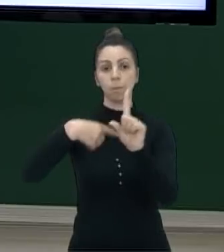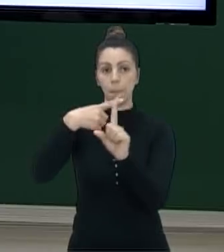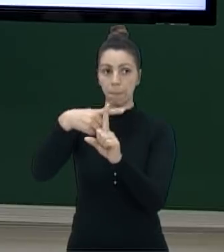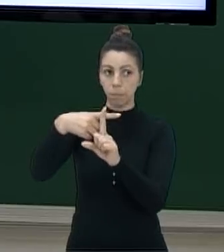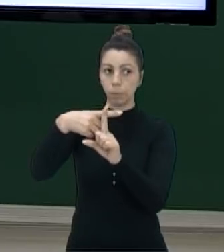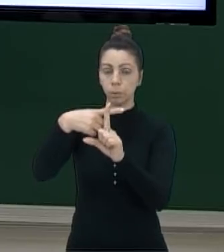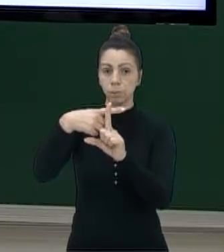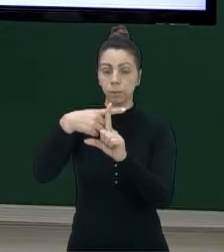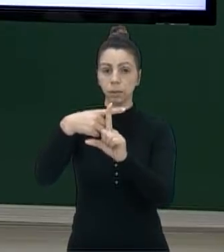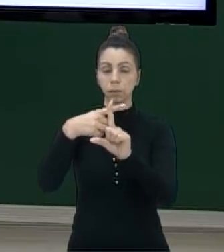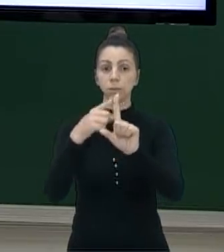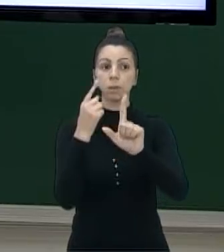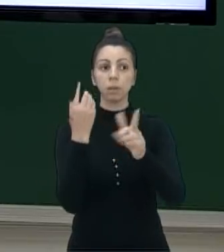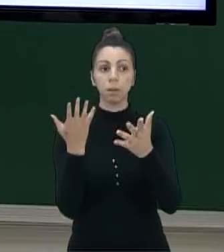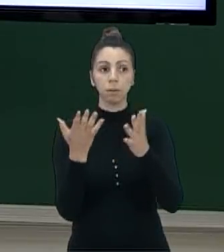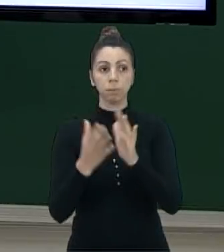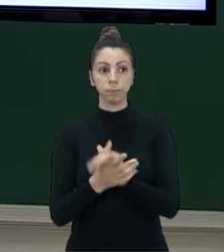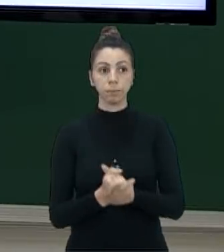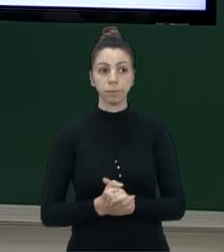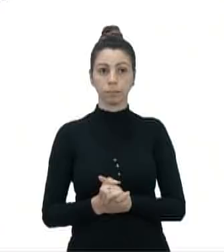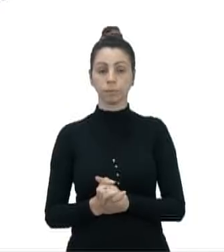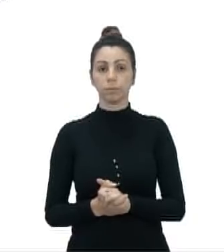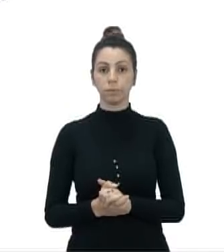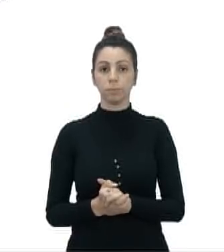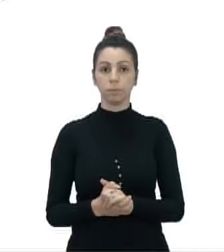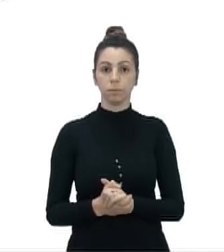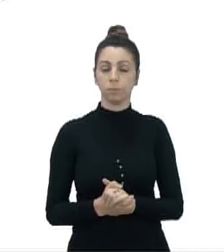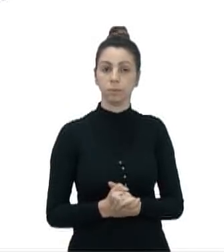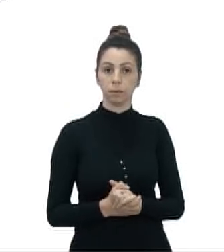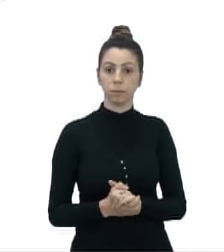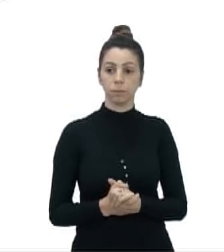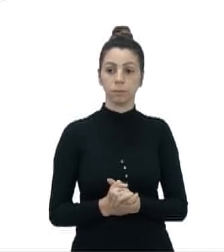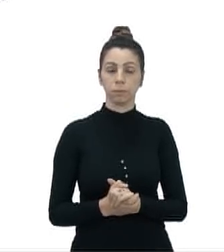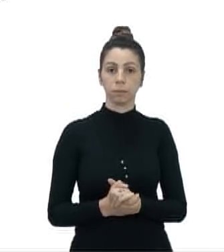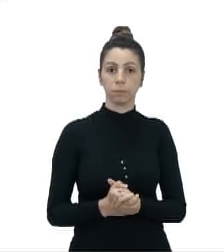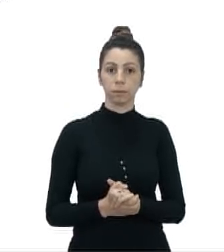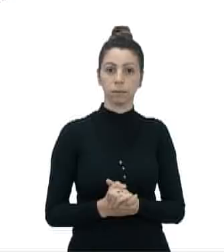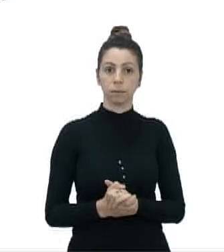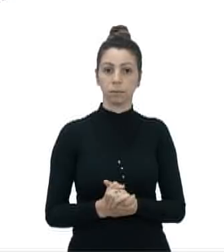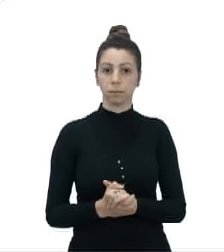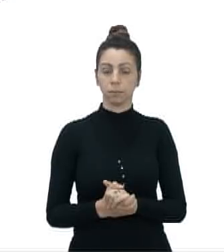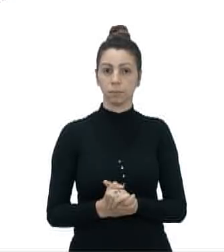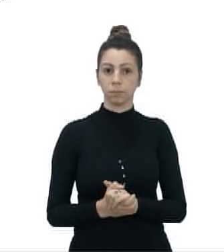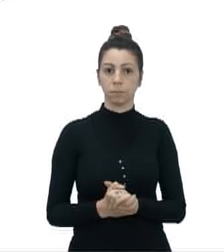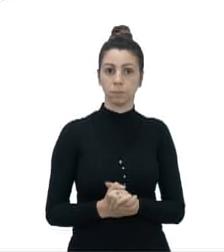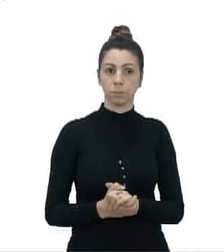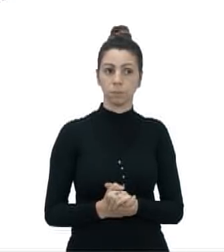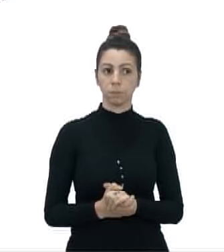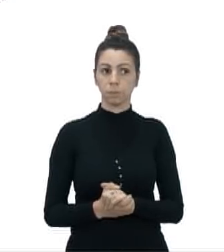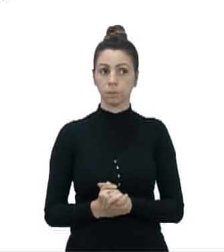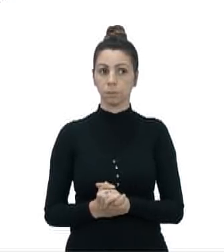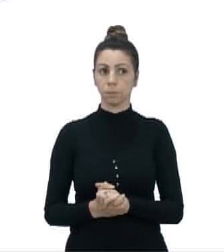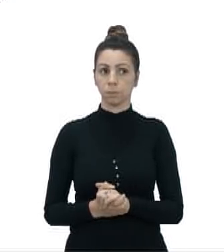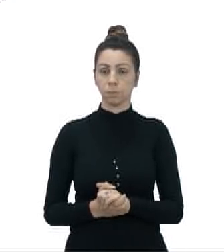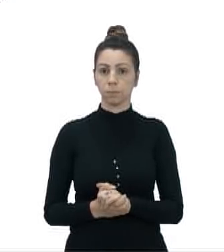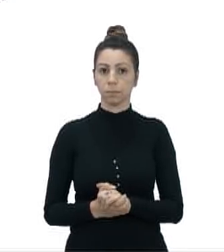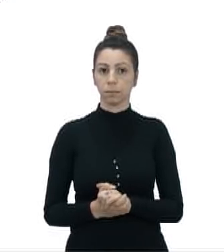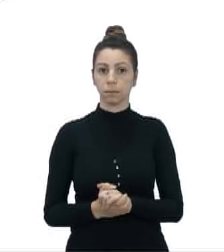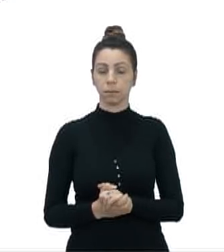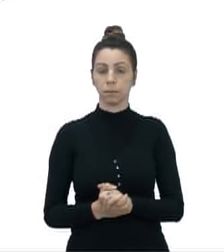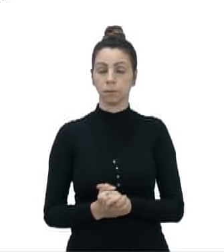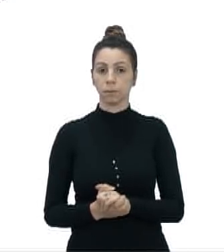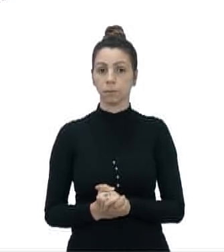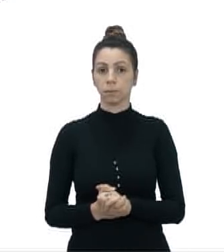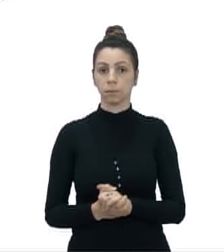Então, o resultado seria a letra J, Veja aqui, ó, menos 2 e